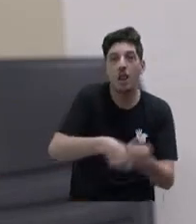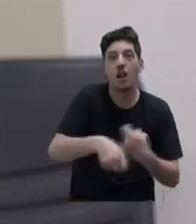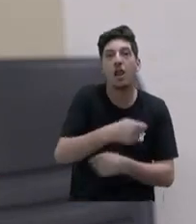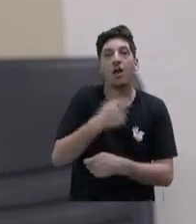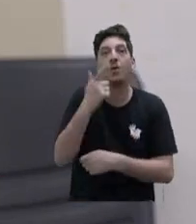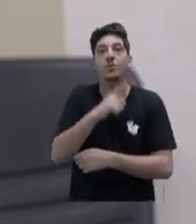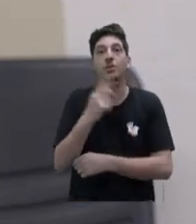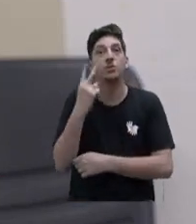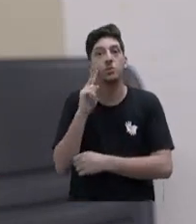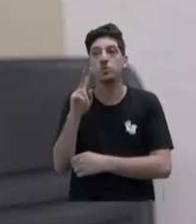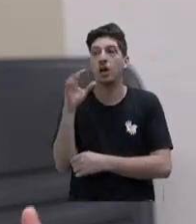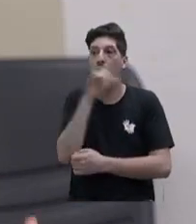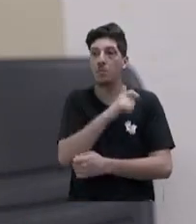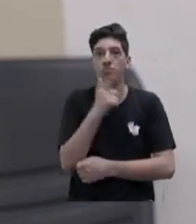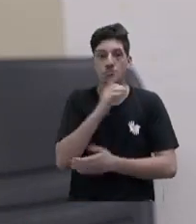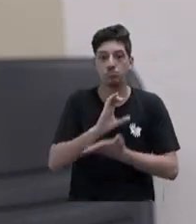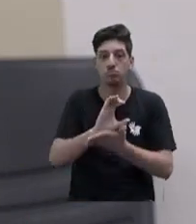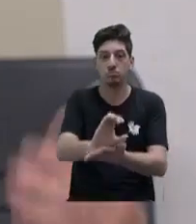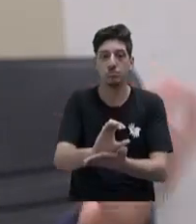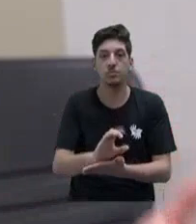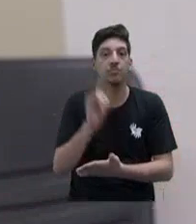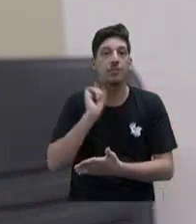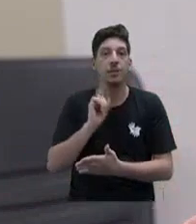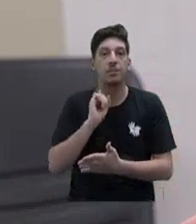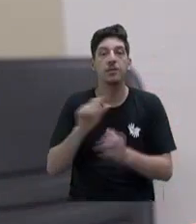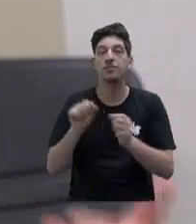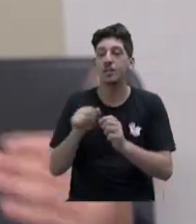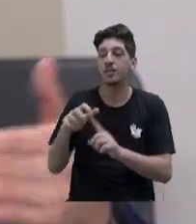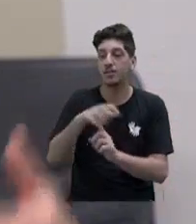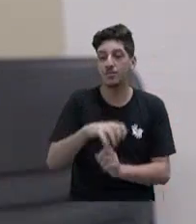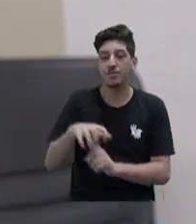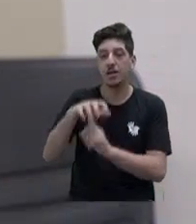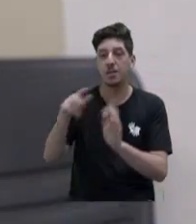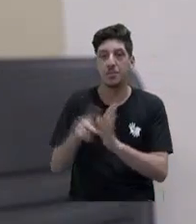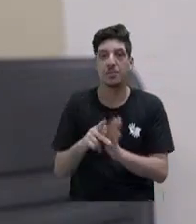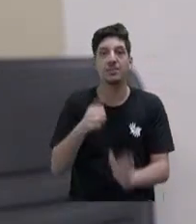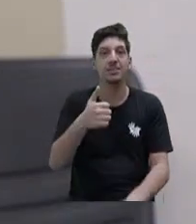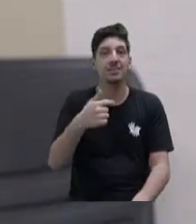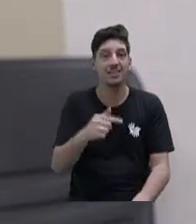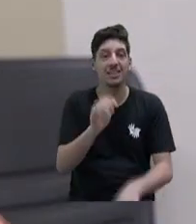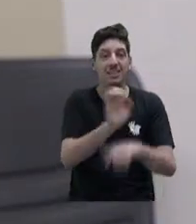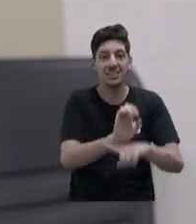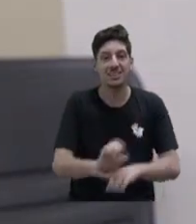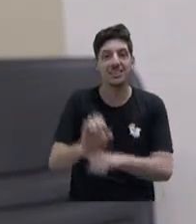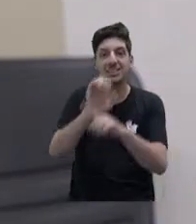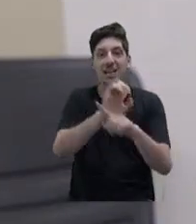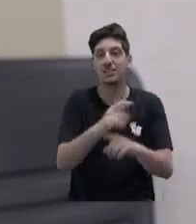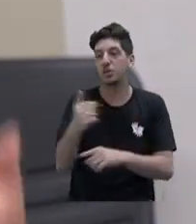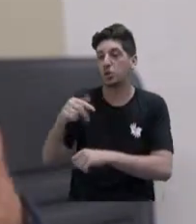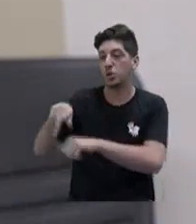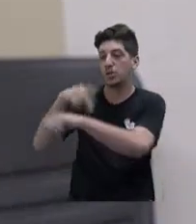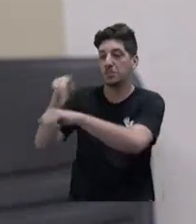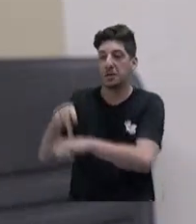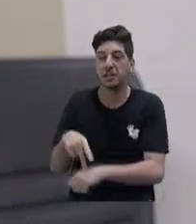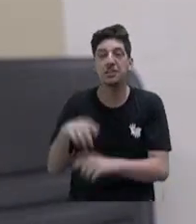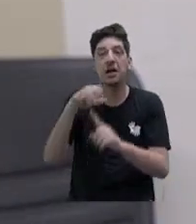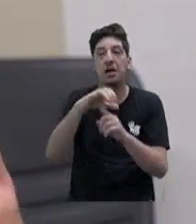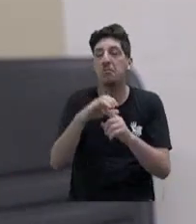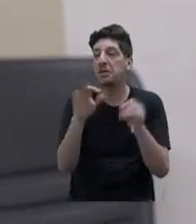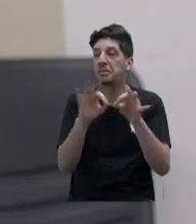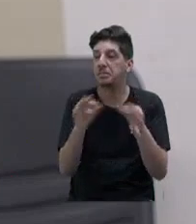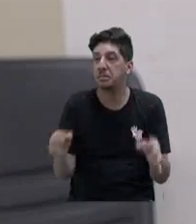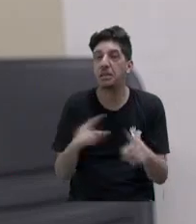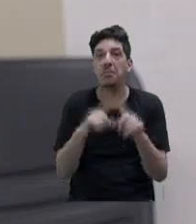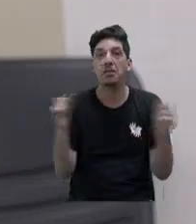primeira feira que Minas faz de turismo própria. 17 estados, 12 países. Pequenininha, mas vieram